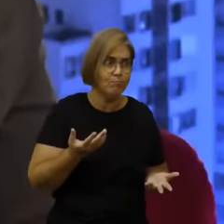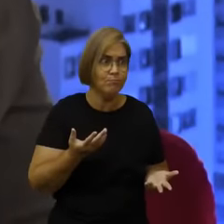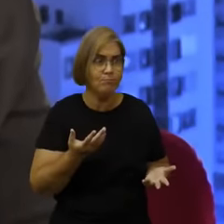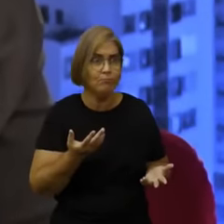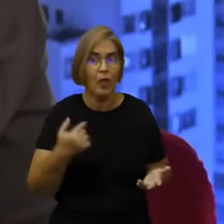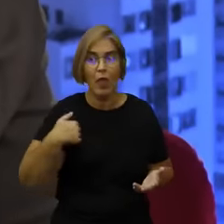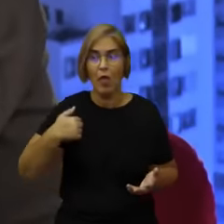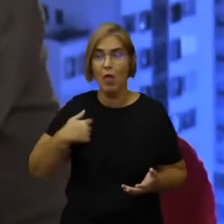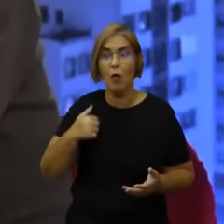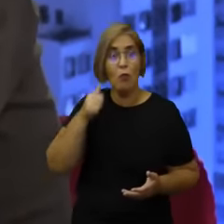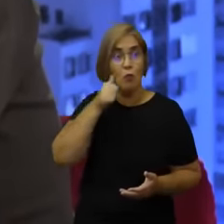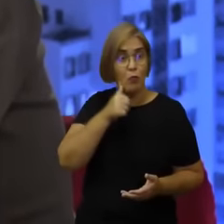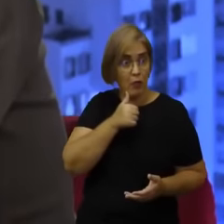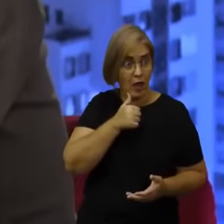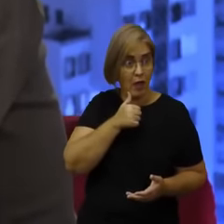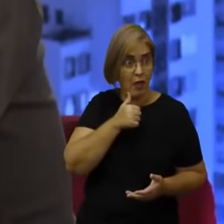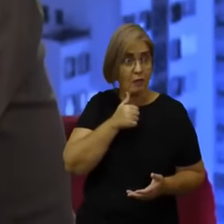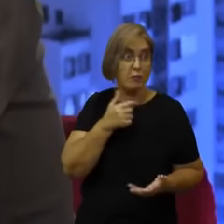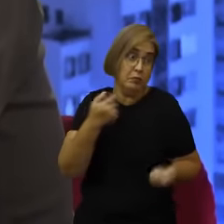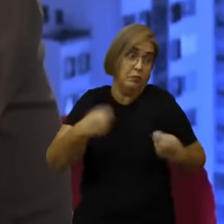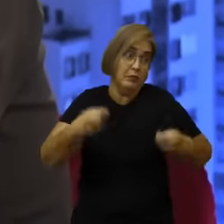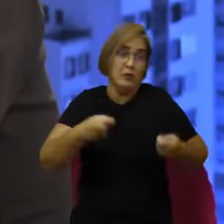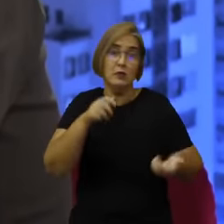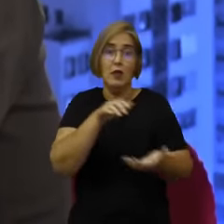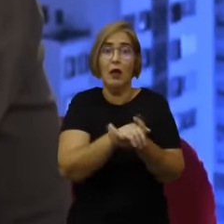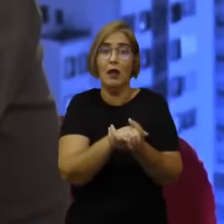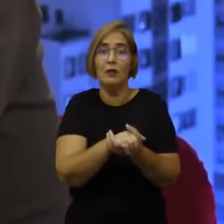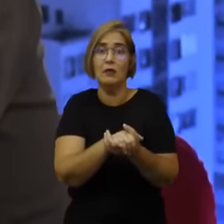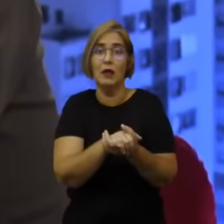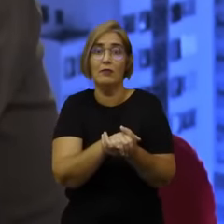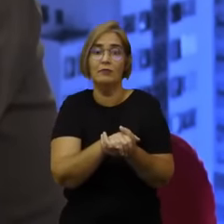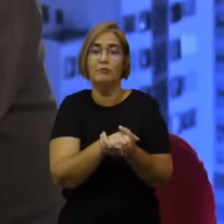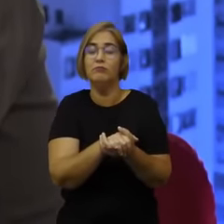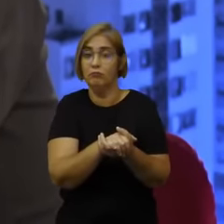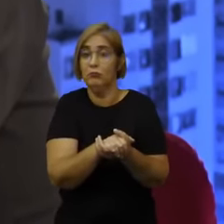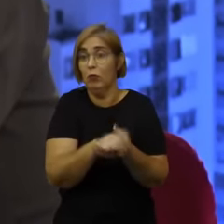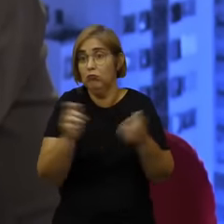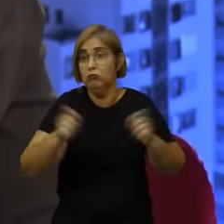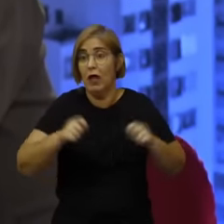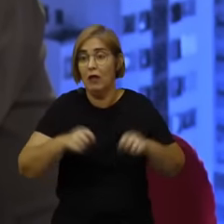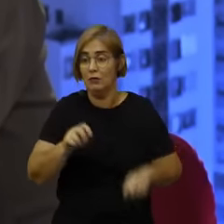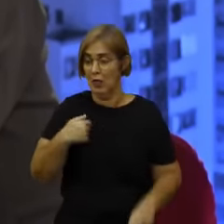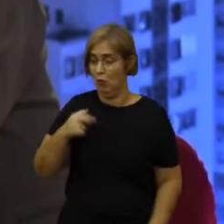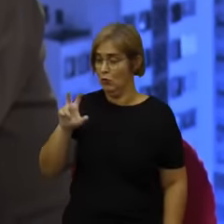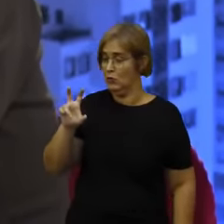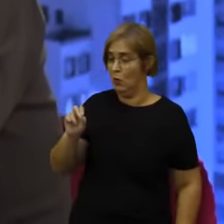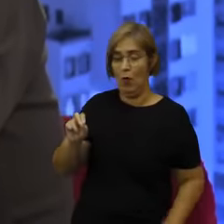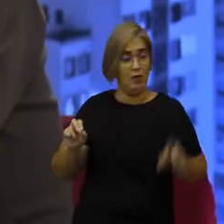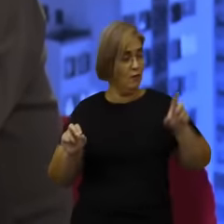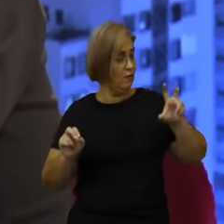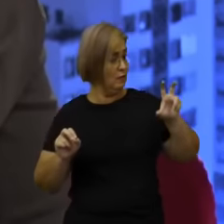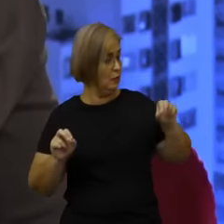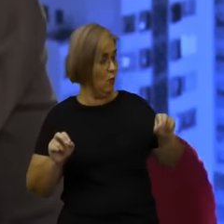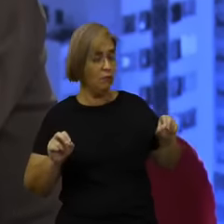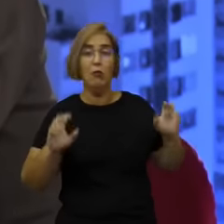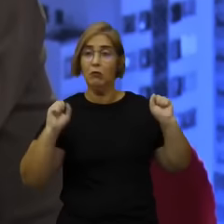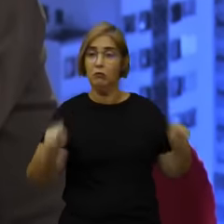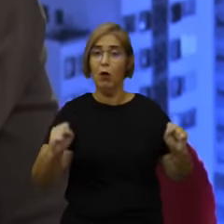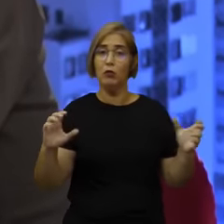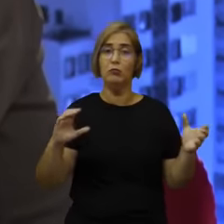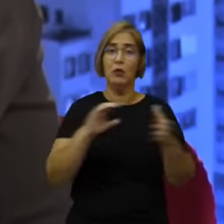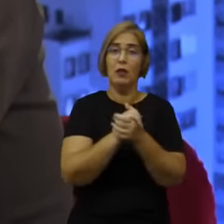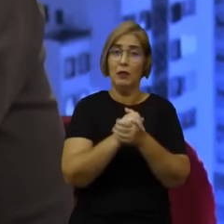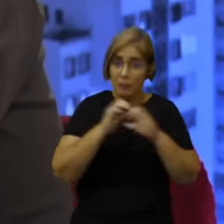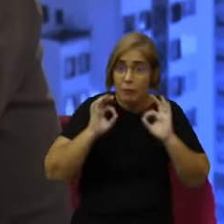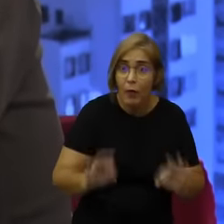casar e as suas filhas precisam casar. Então, a gente casa os seus suas 50 filhas com os meus 50 filhos.